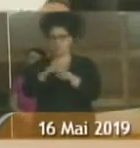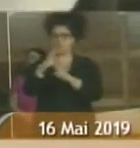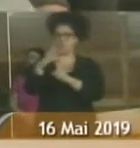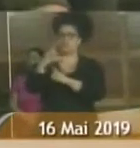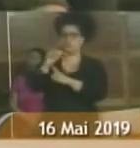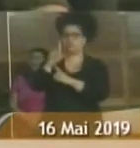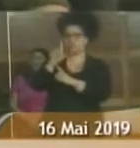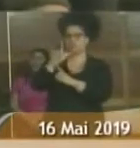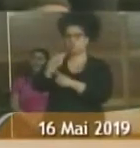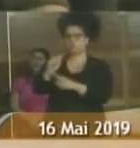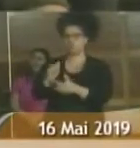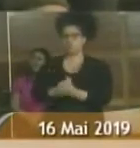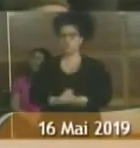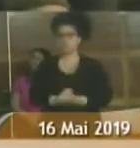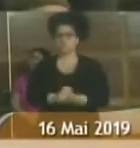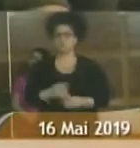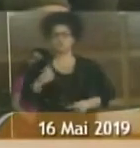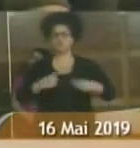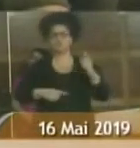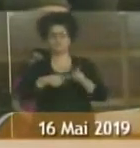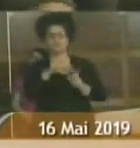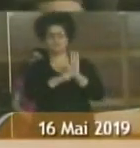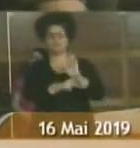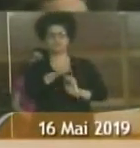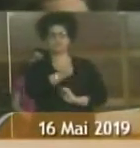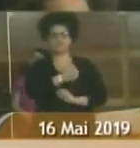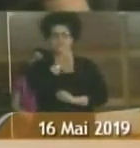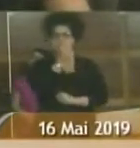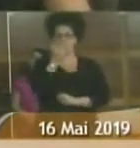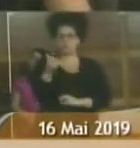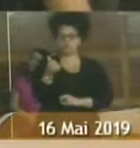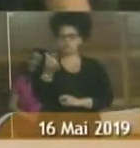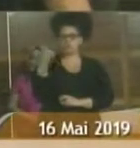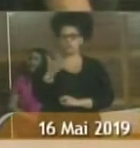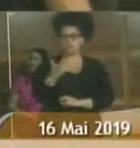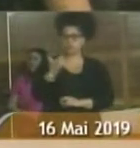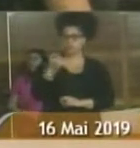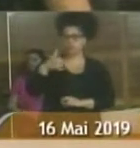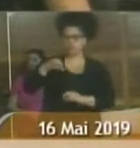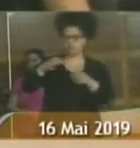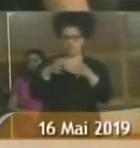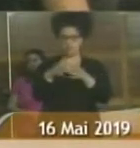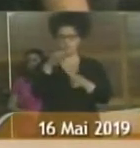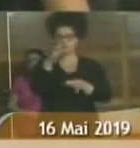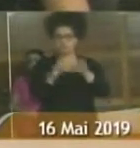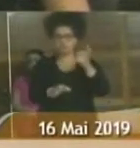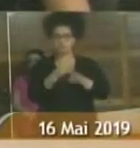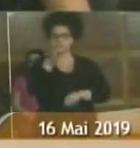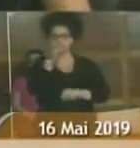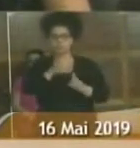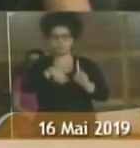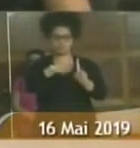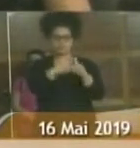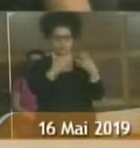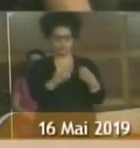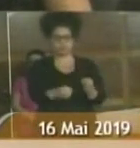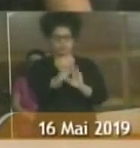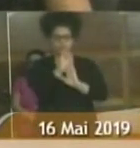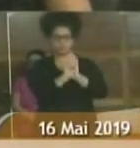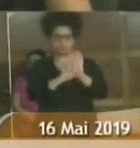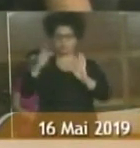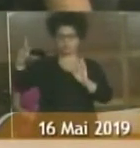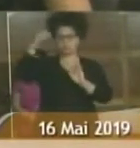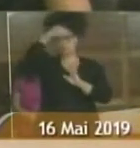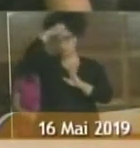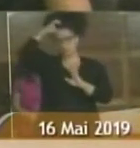do Nascimento. Em discussão única, o parecer número 66/2019 da Comissão de Justiça, opinando favoravelmente à aprovação do ofício